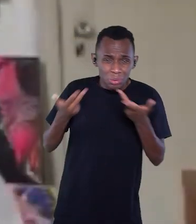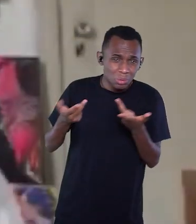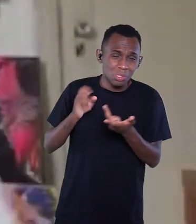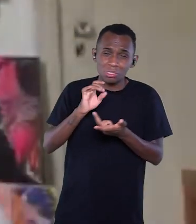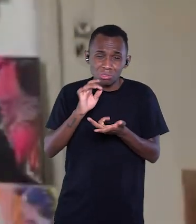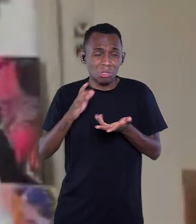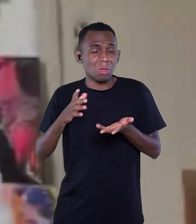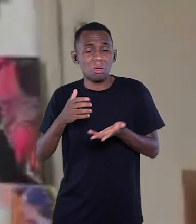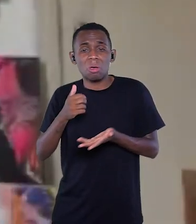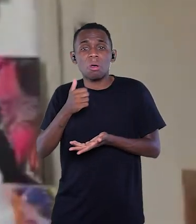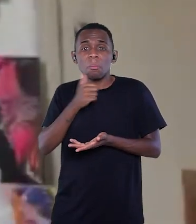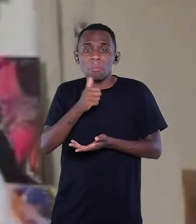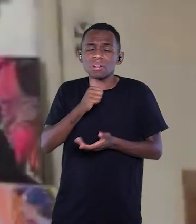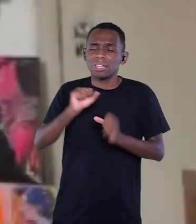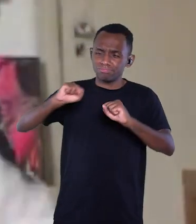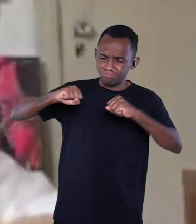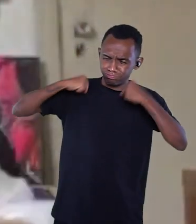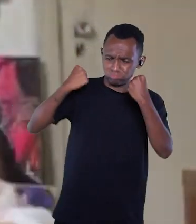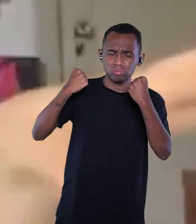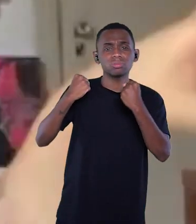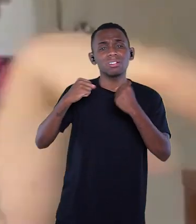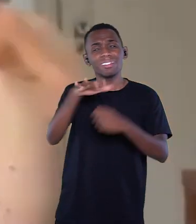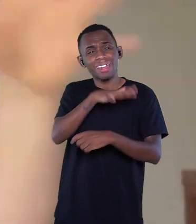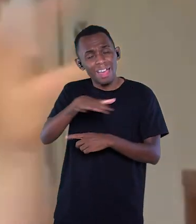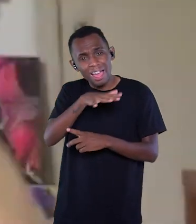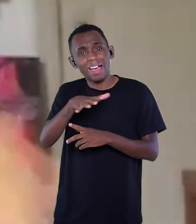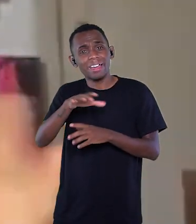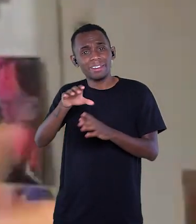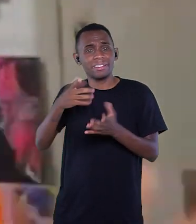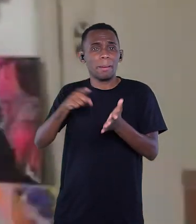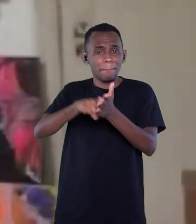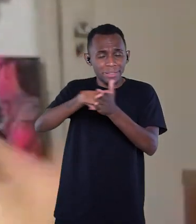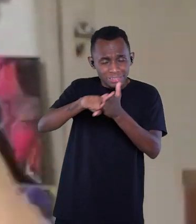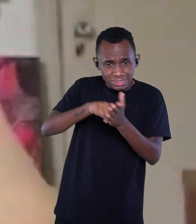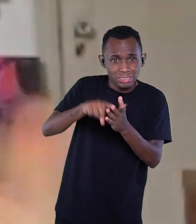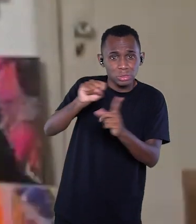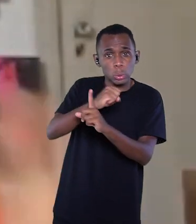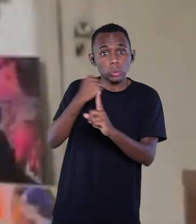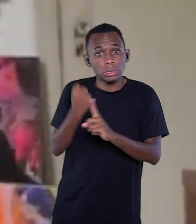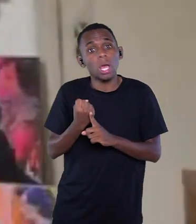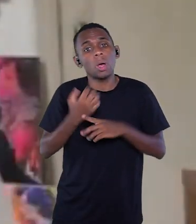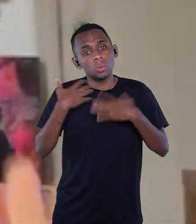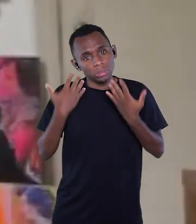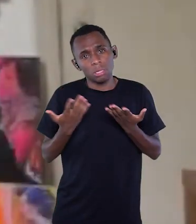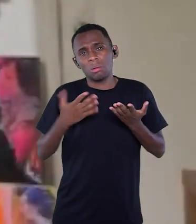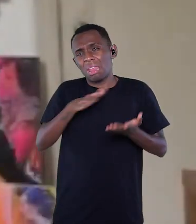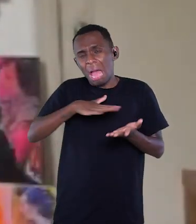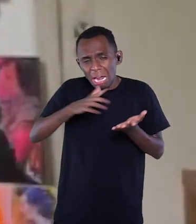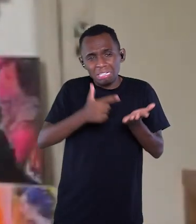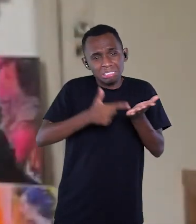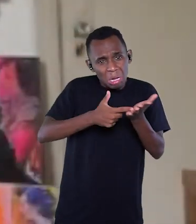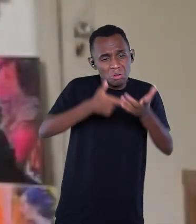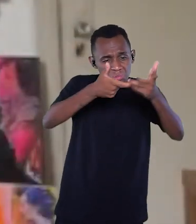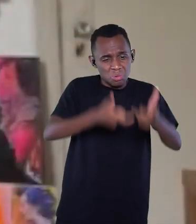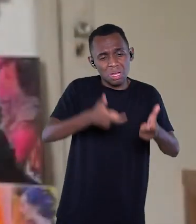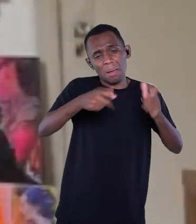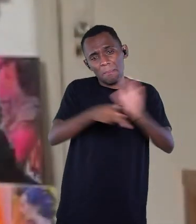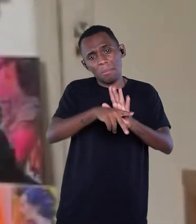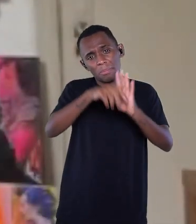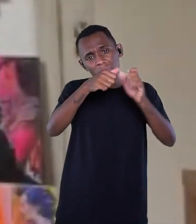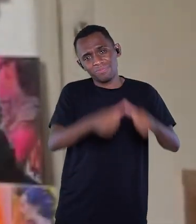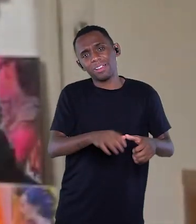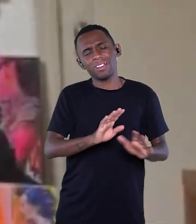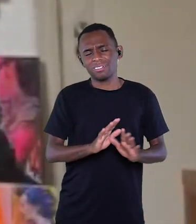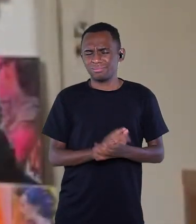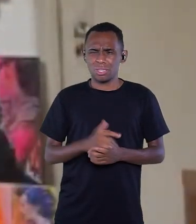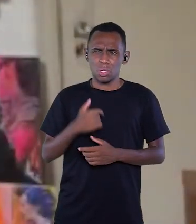você é muito feminista, vai lá para as ciências sociais. Não, aqui, acho que na literatura deve ser o lugar, enfim, é uma coisa que eu fico